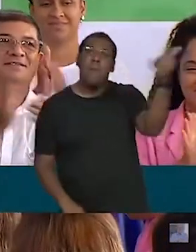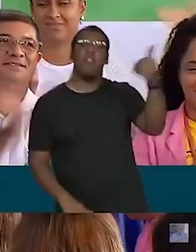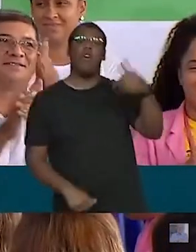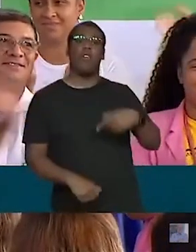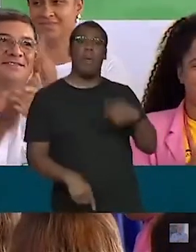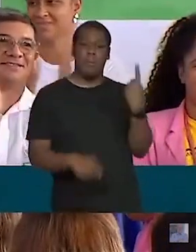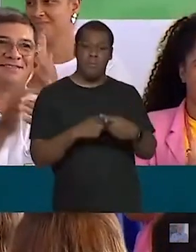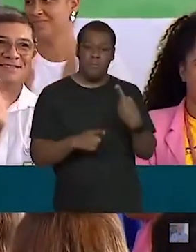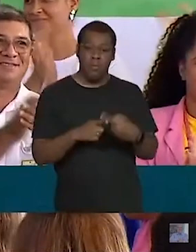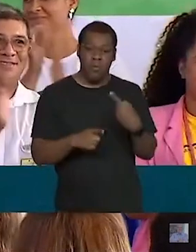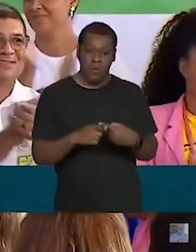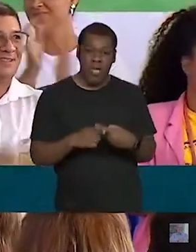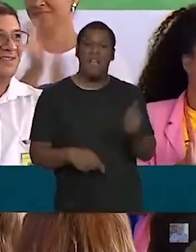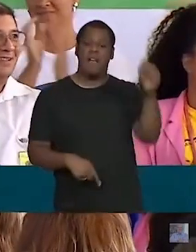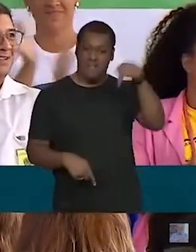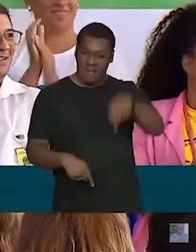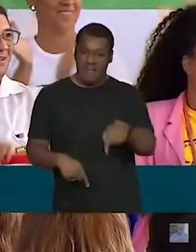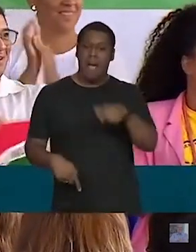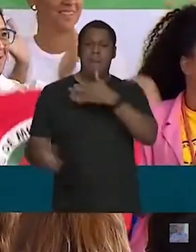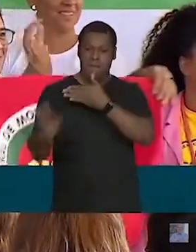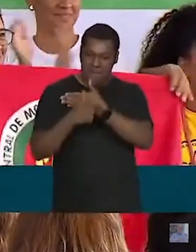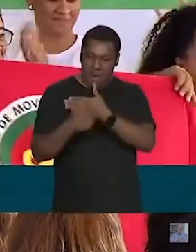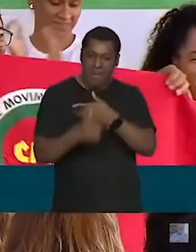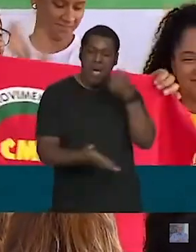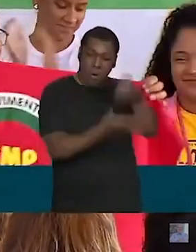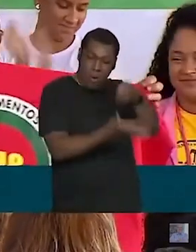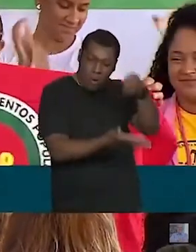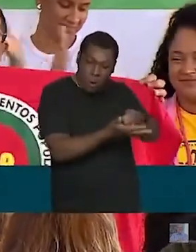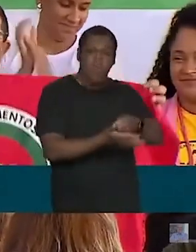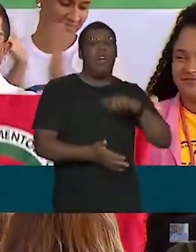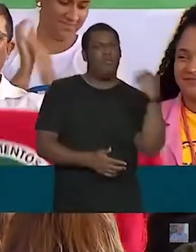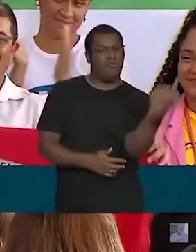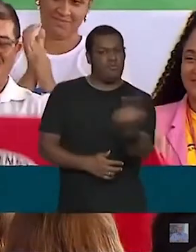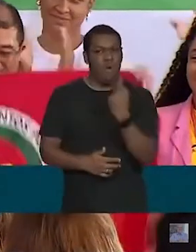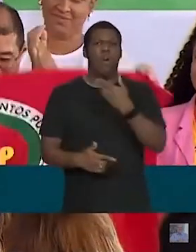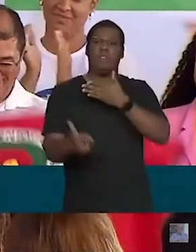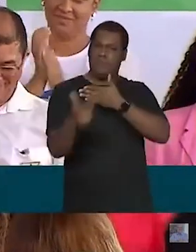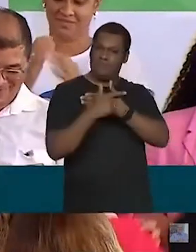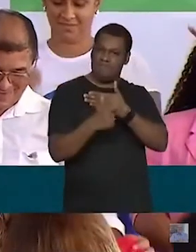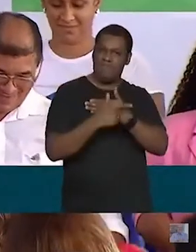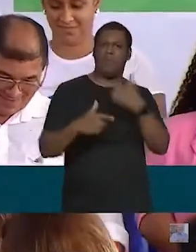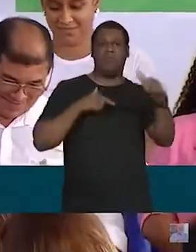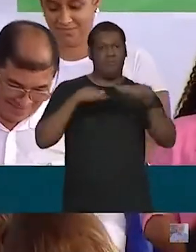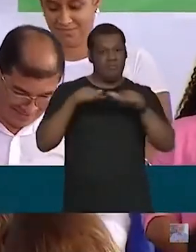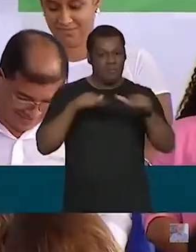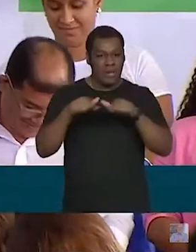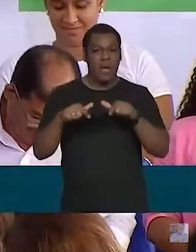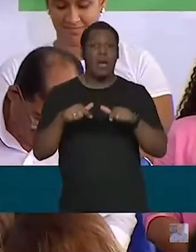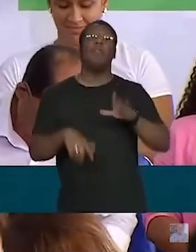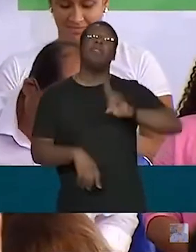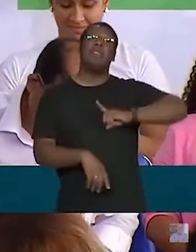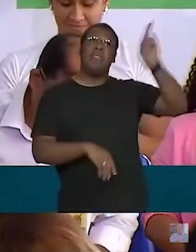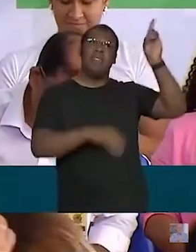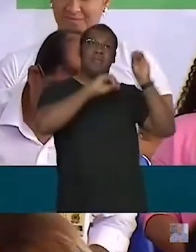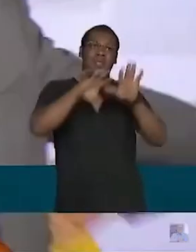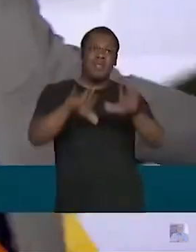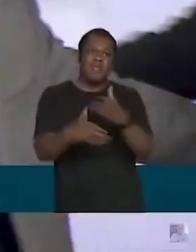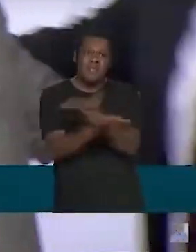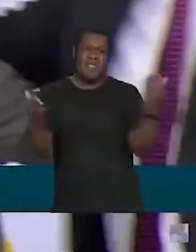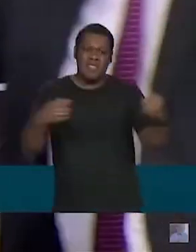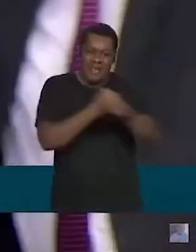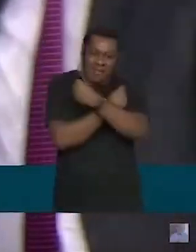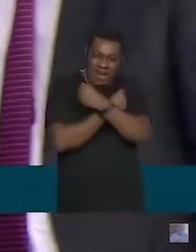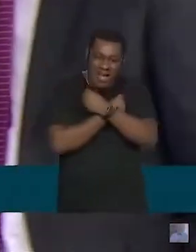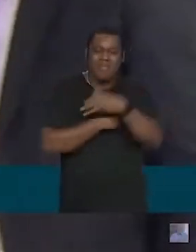porque ele está aqui para cobrar, para a gente fazer as coisas. No mais, gente, um abraço, que Deus abençoe vocês todos, que o